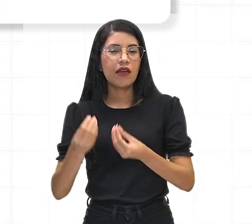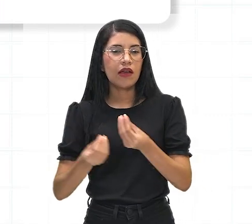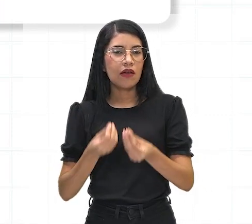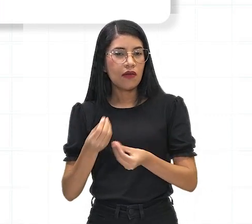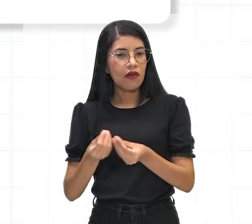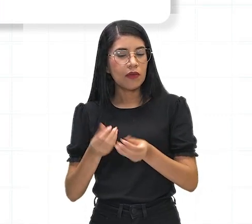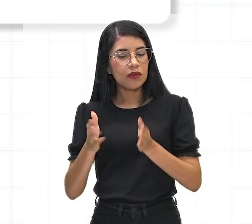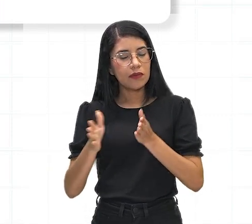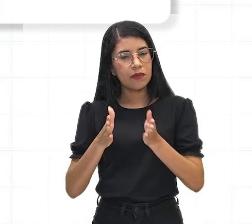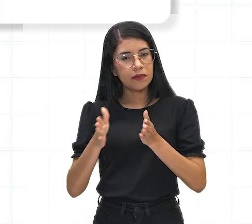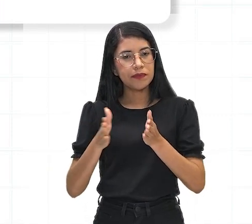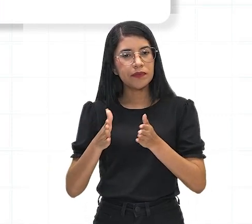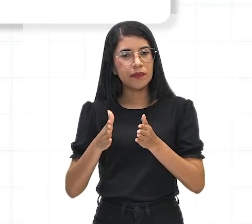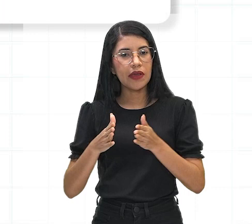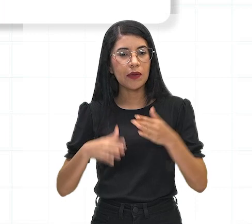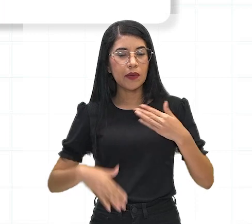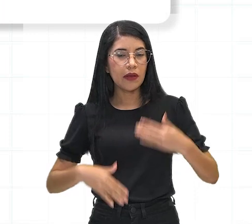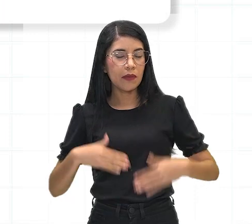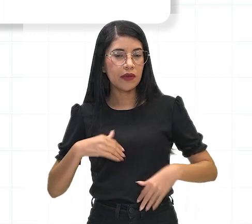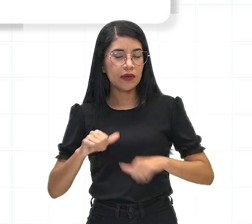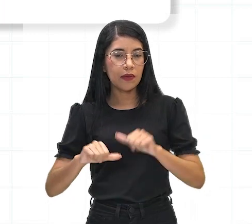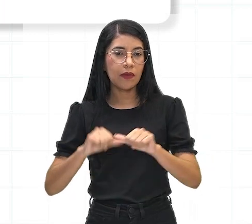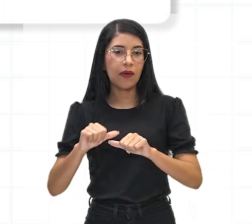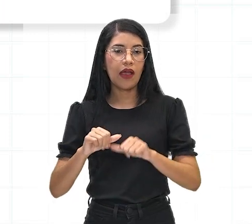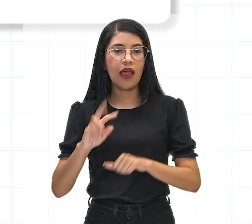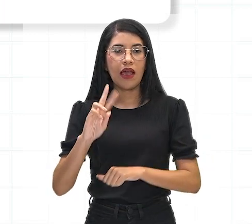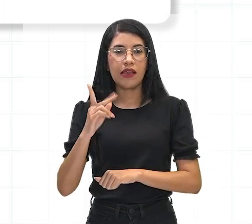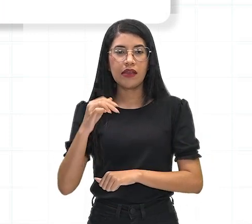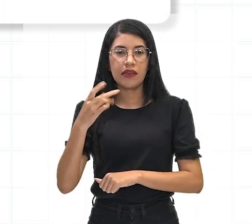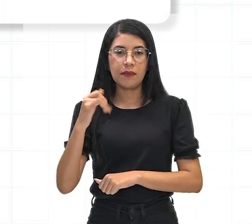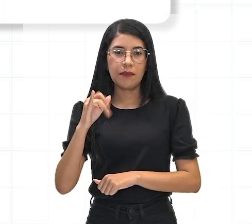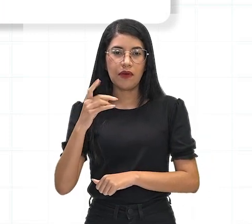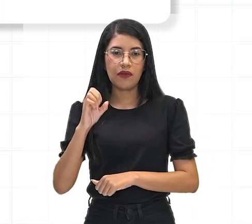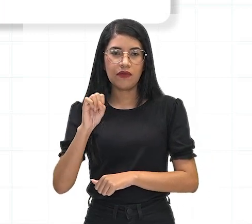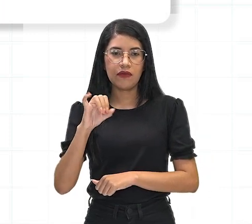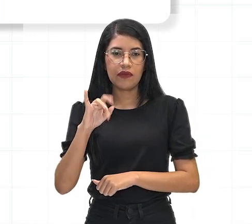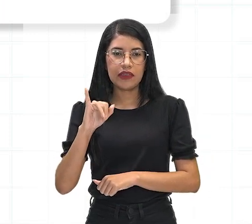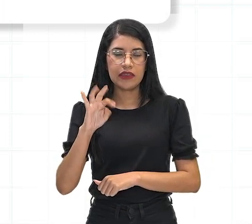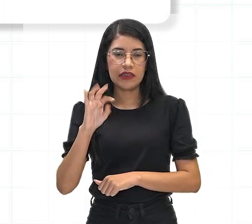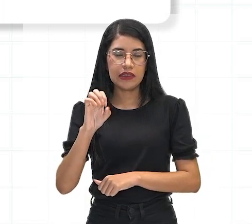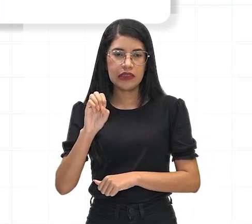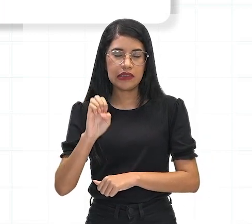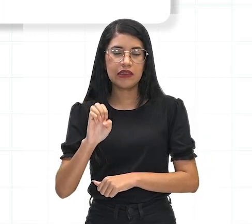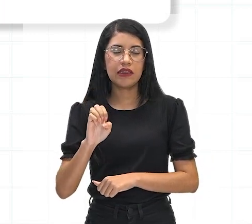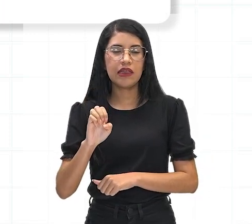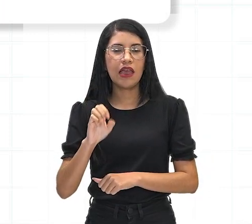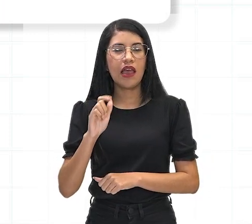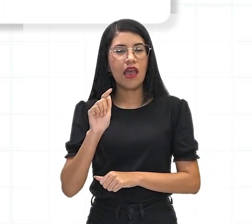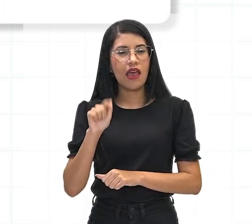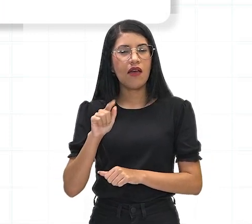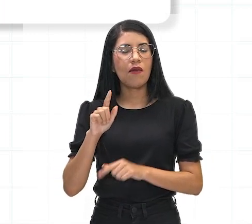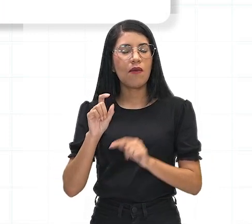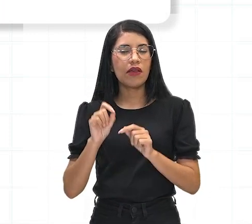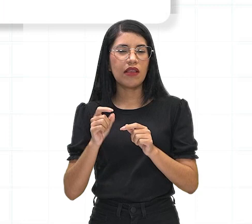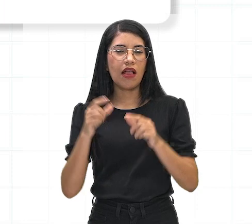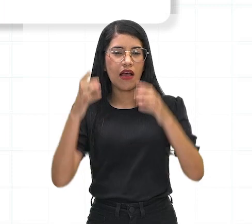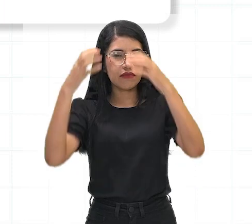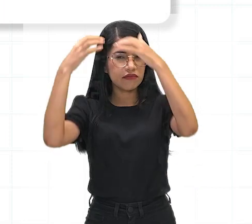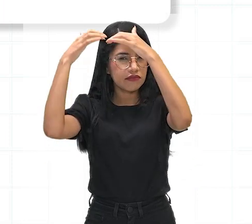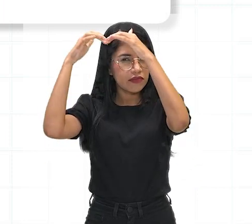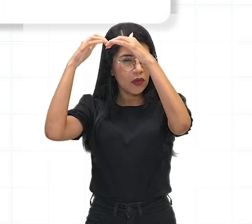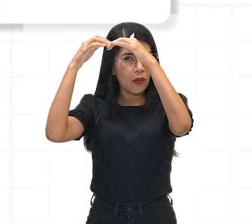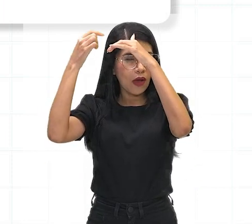né, e principalmente ela vai acontecer aí pela hipófise. E o que seria a hipófise? Ela é uma glândula que